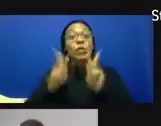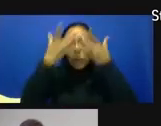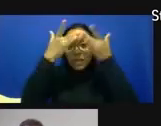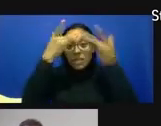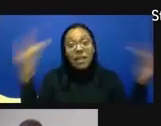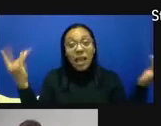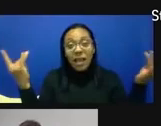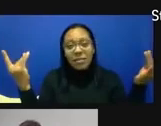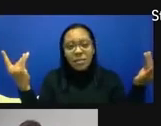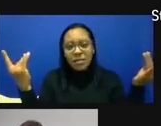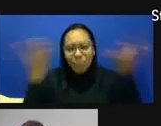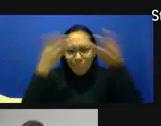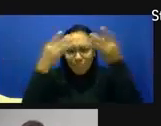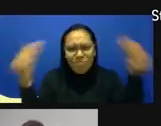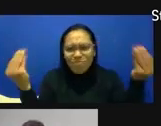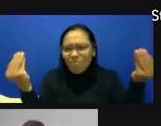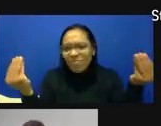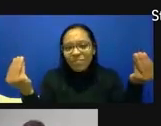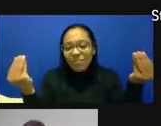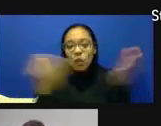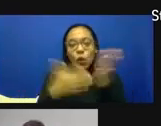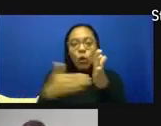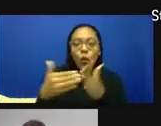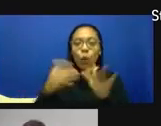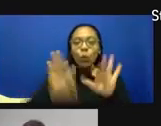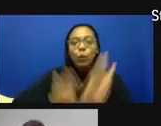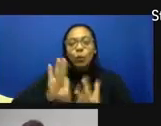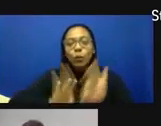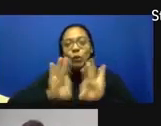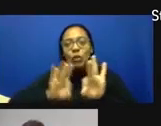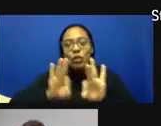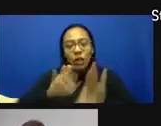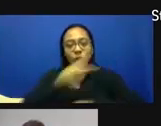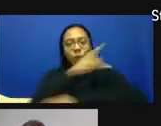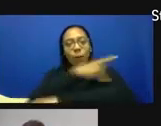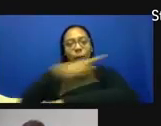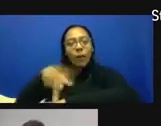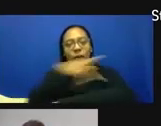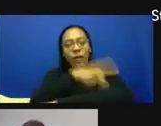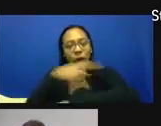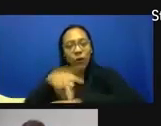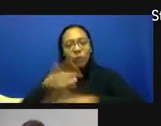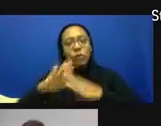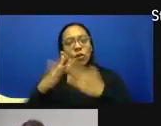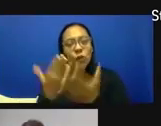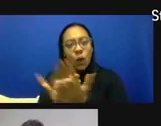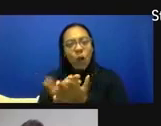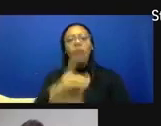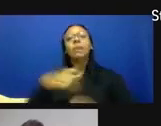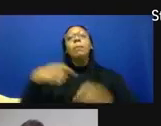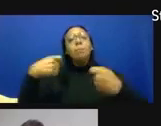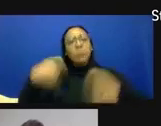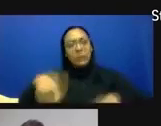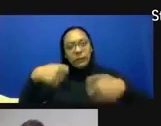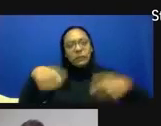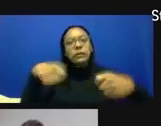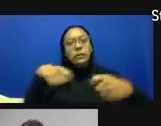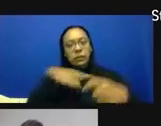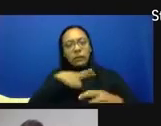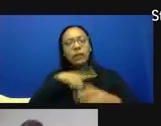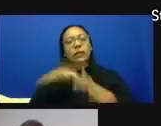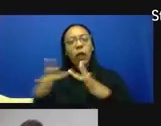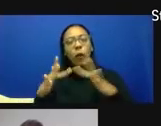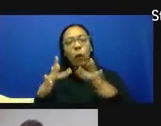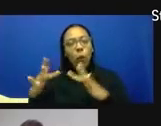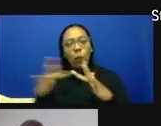né? Todo projeto pedagógico de escola obrigatoriamente deveria abarcar canais de contato para